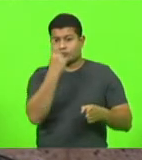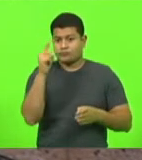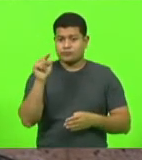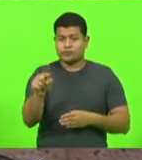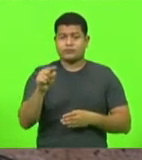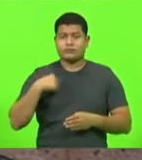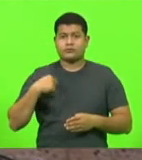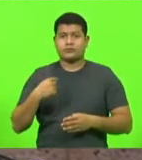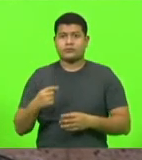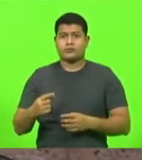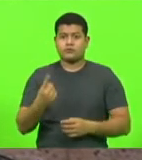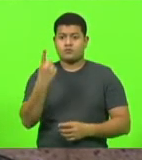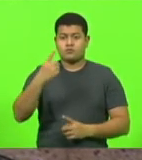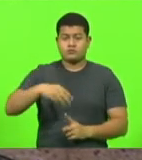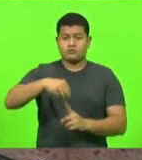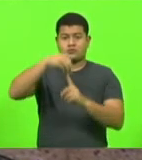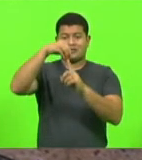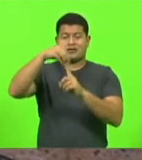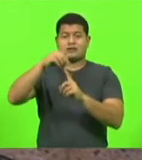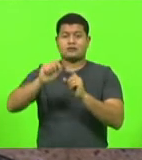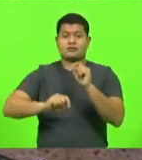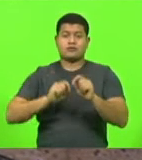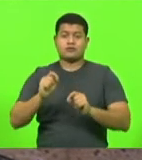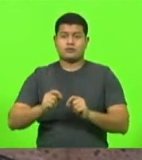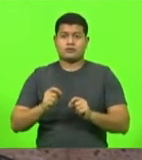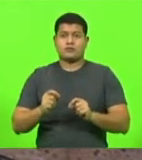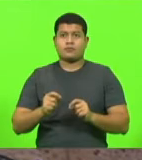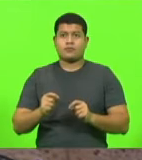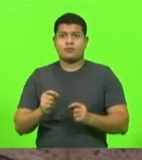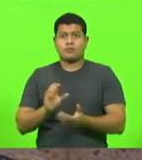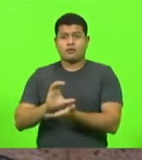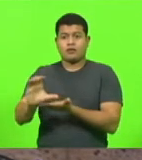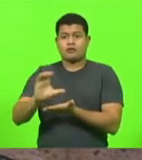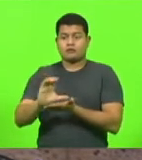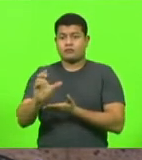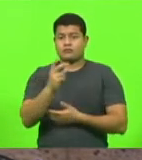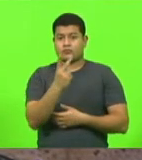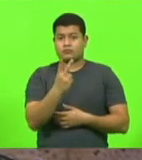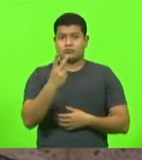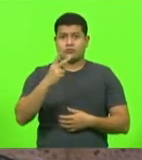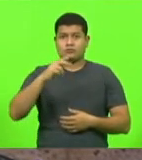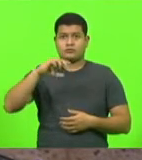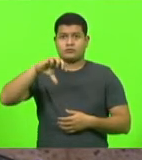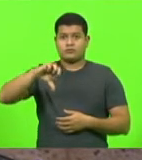eu até negritei aqui, está o investimento de 295,14